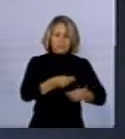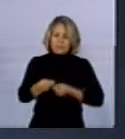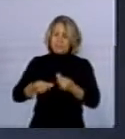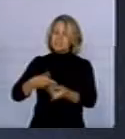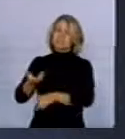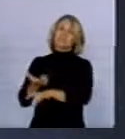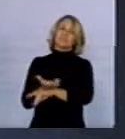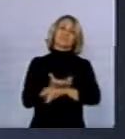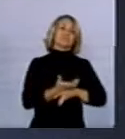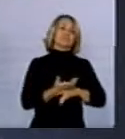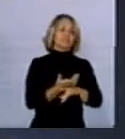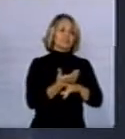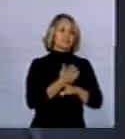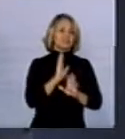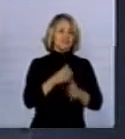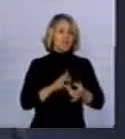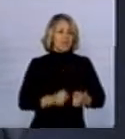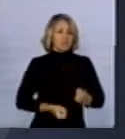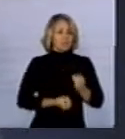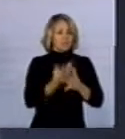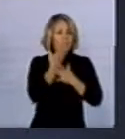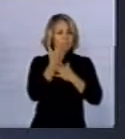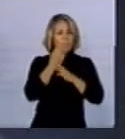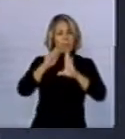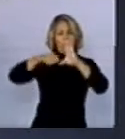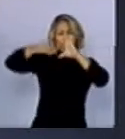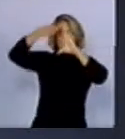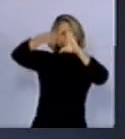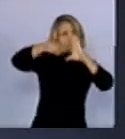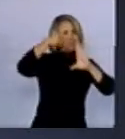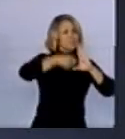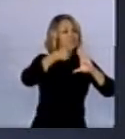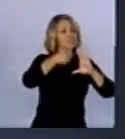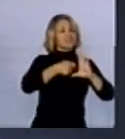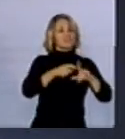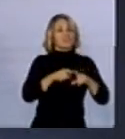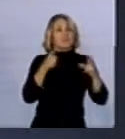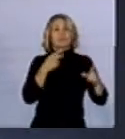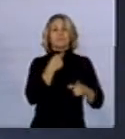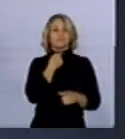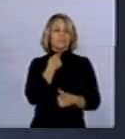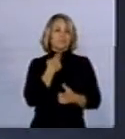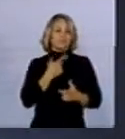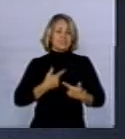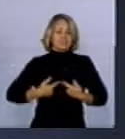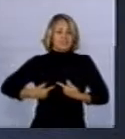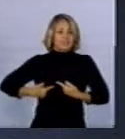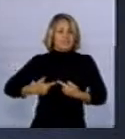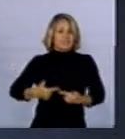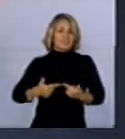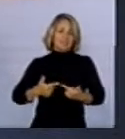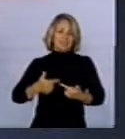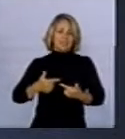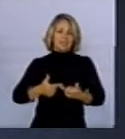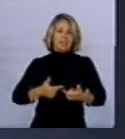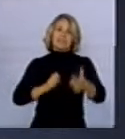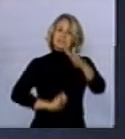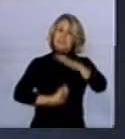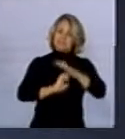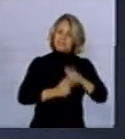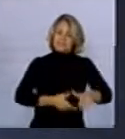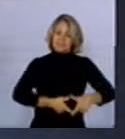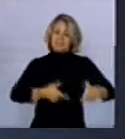conteúdo, estão ali produzindo conteúdo local e não têm condições de enfrentar grandes operadores que chegarão com